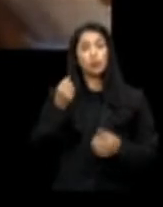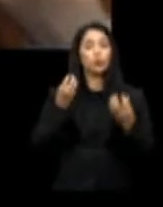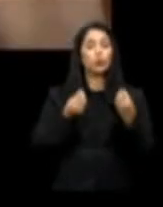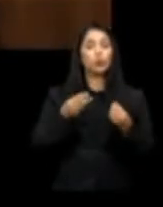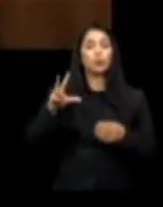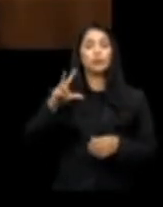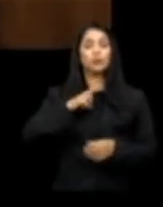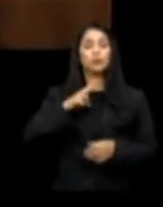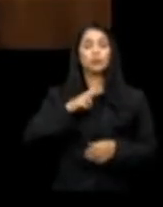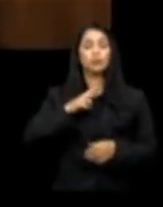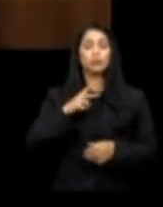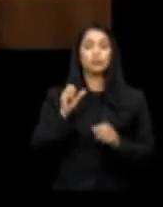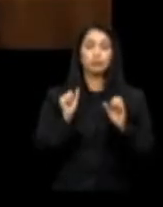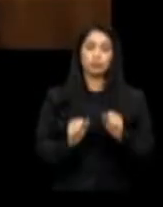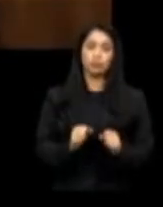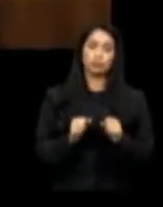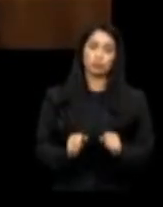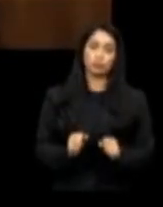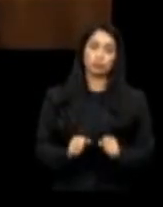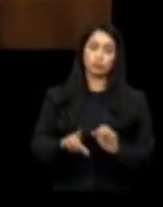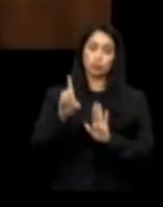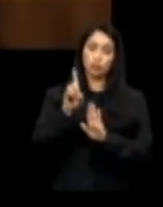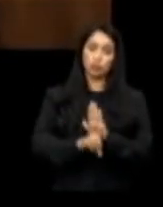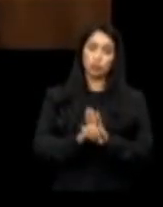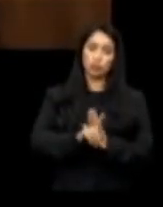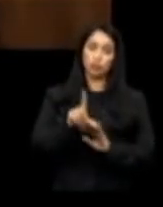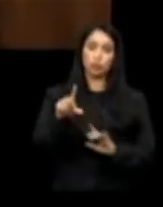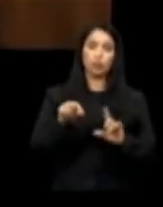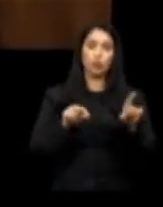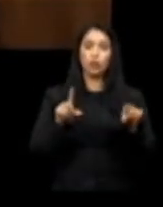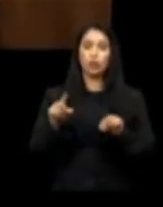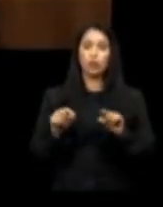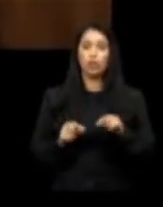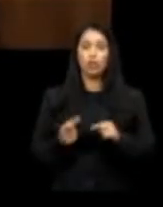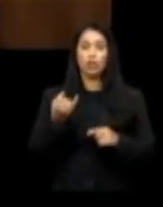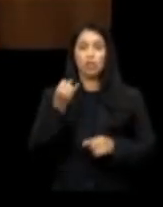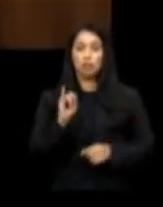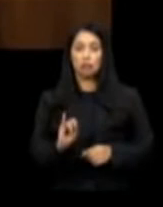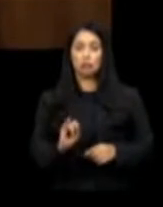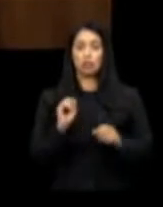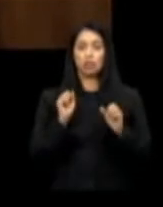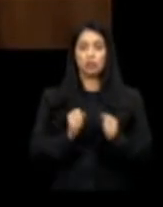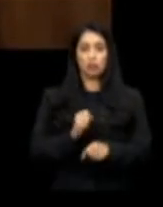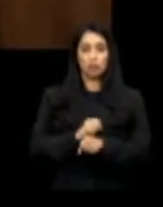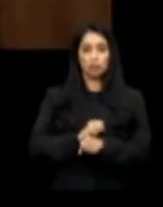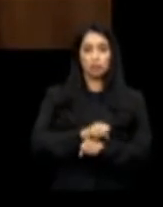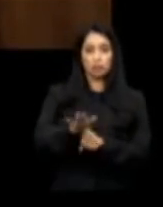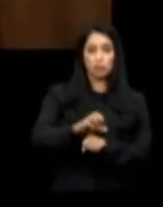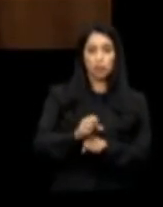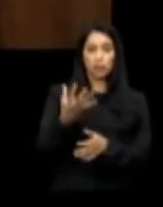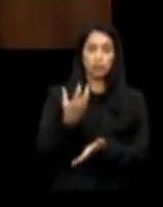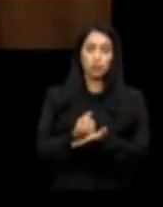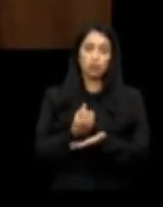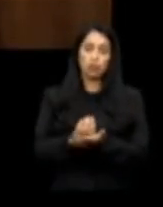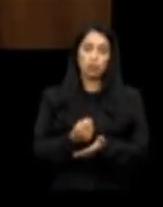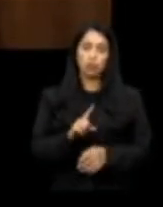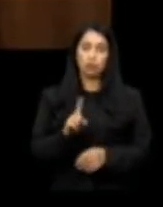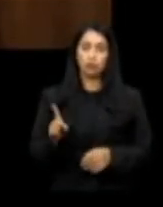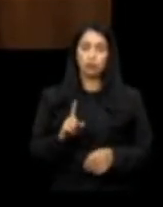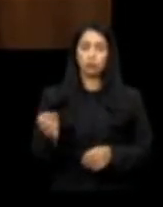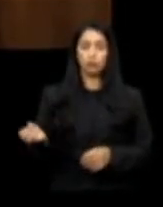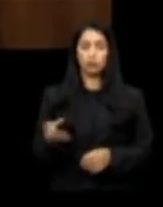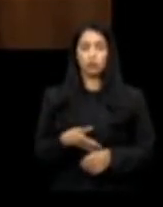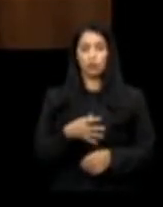alcançada, em última instância, como o direito de escolher livremente o seu modo de vida. Essa nova abordagem